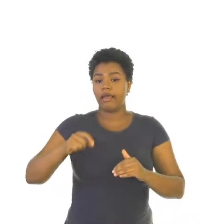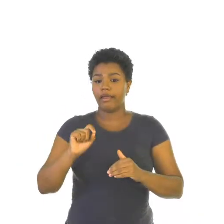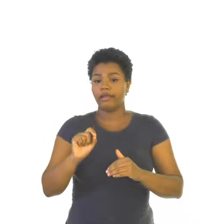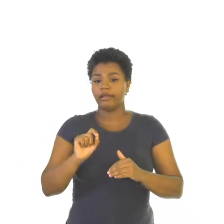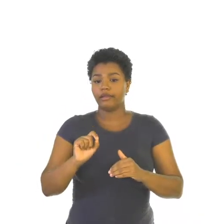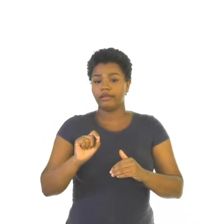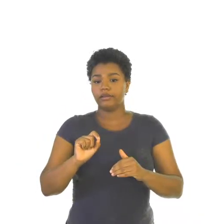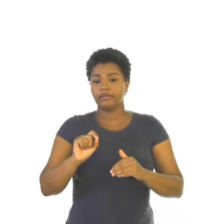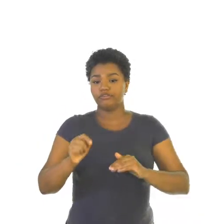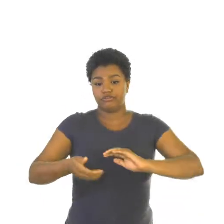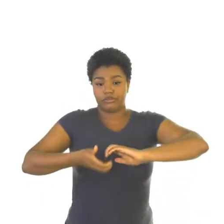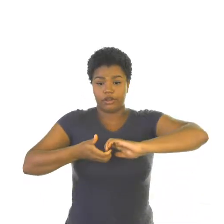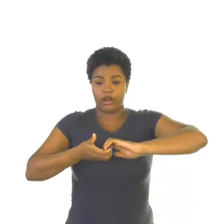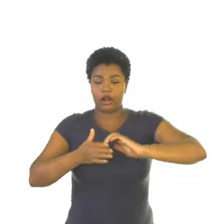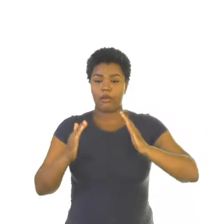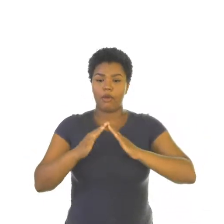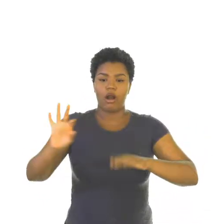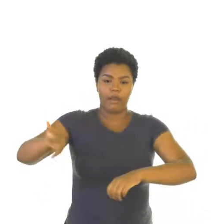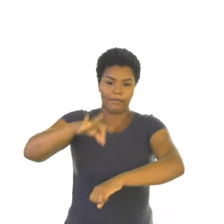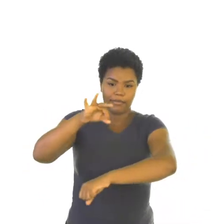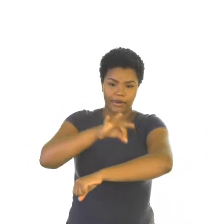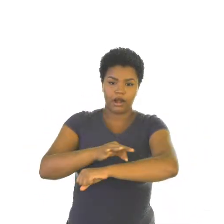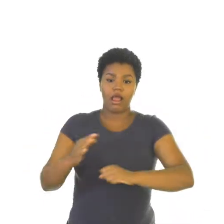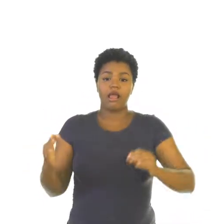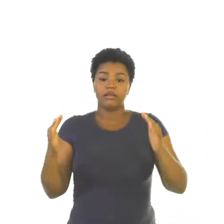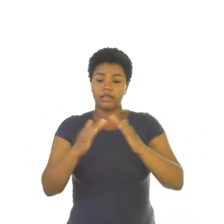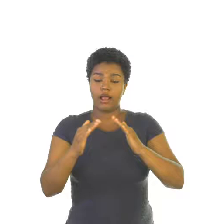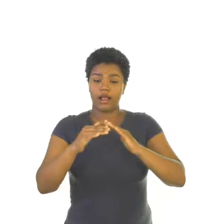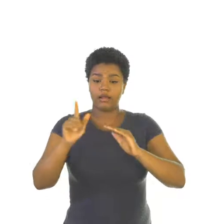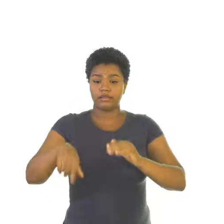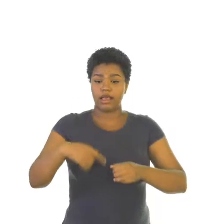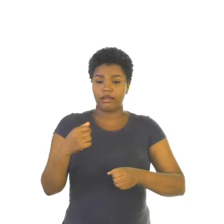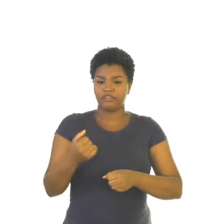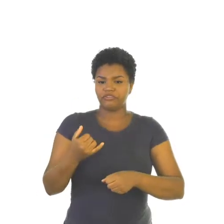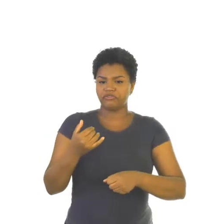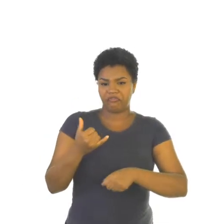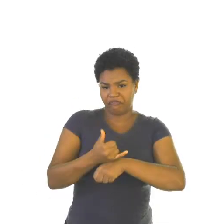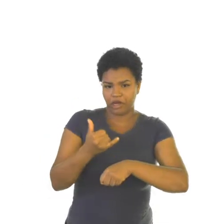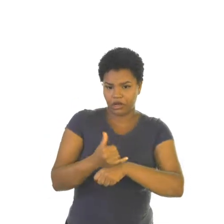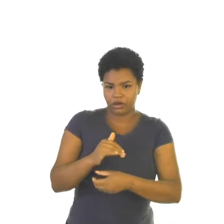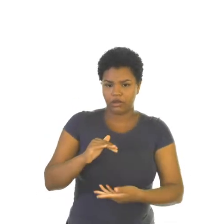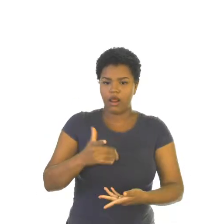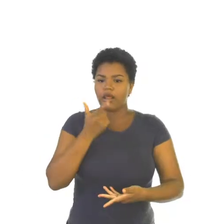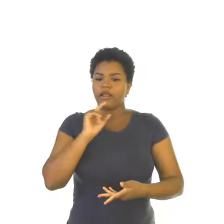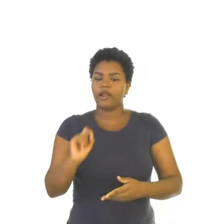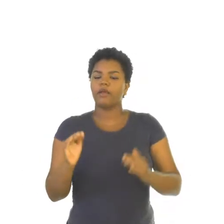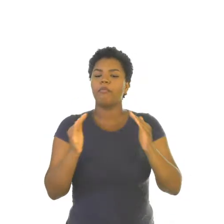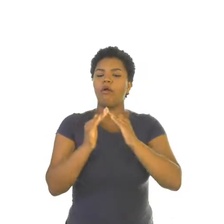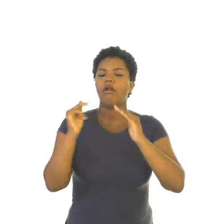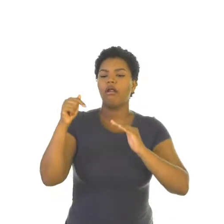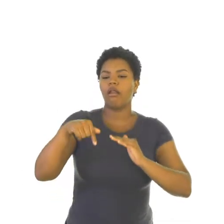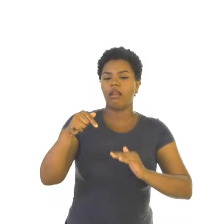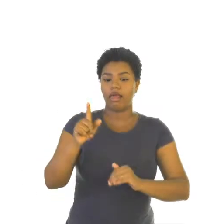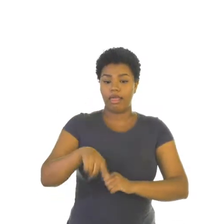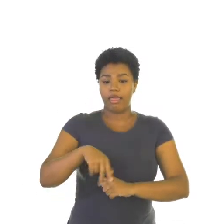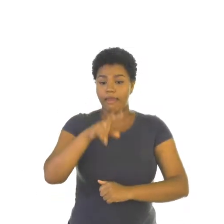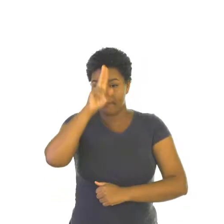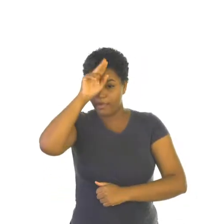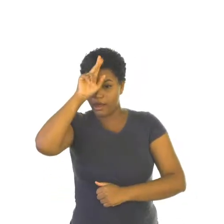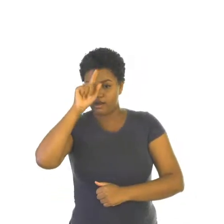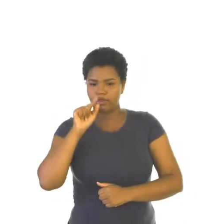casa é de lata, quem mora nela é a barata. Essa casa elegante, quem mora nela é